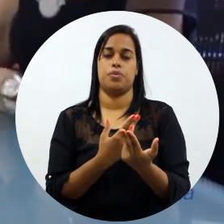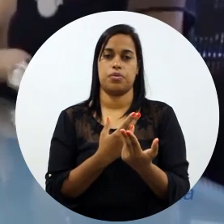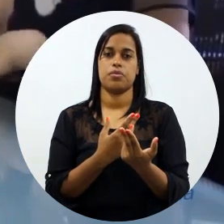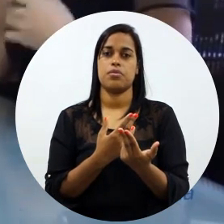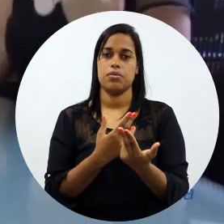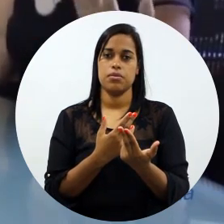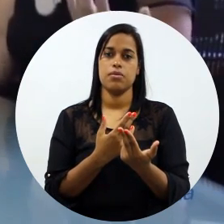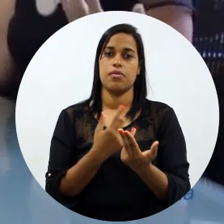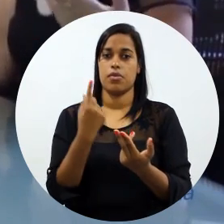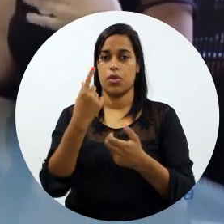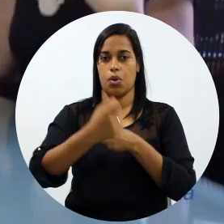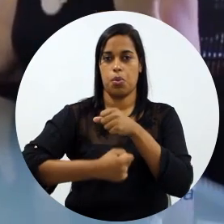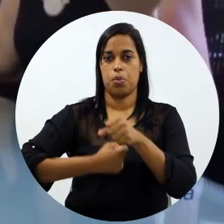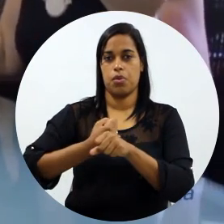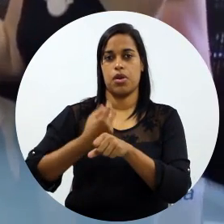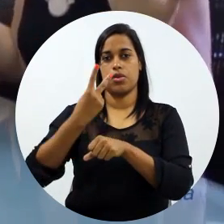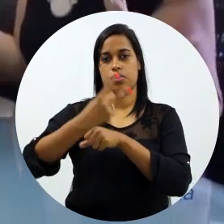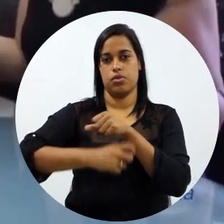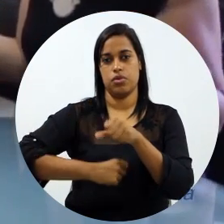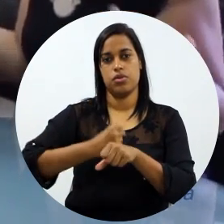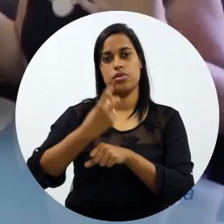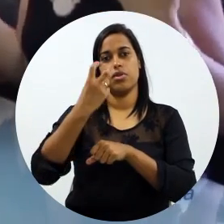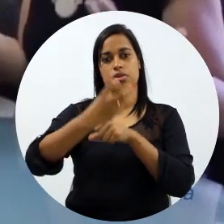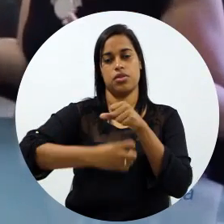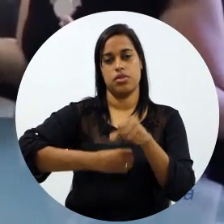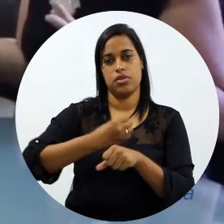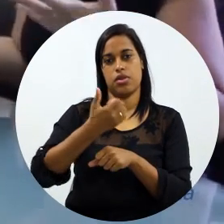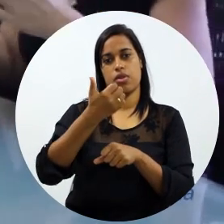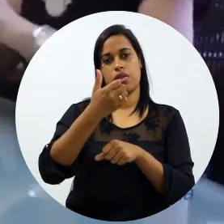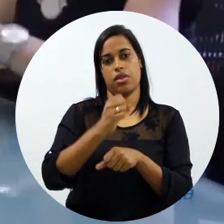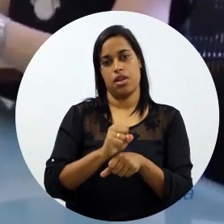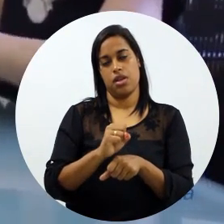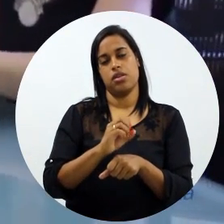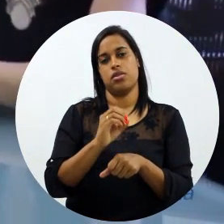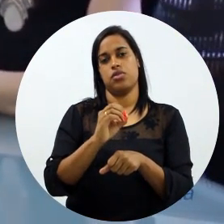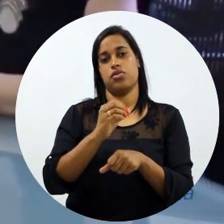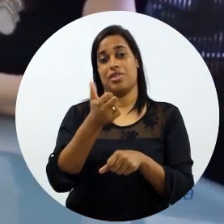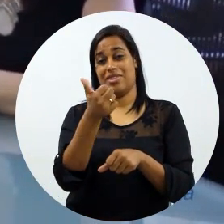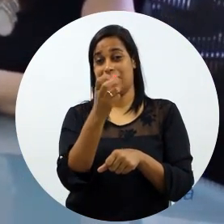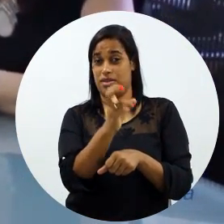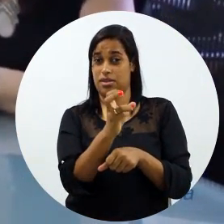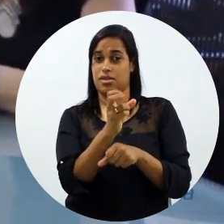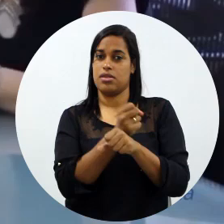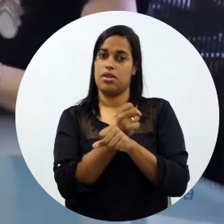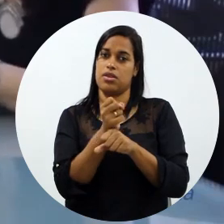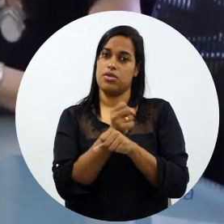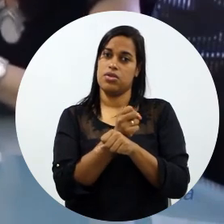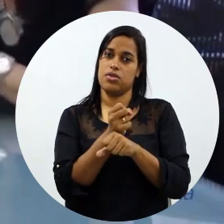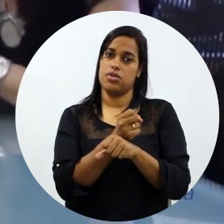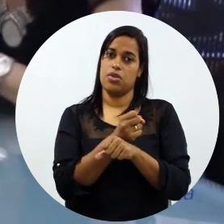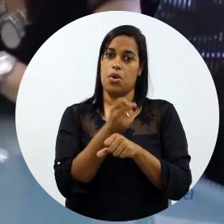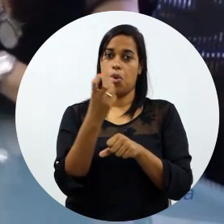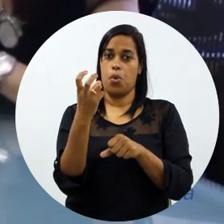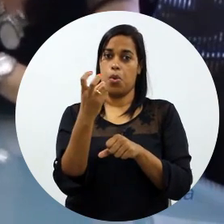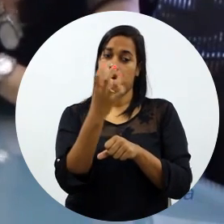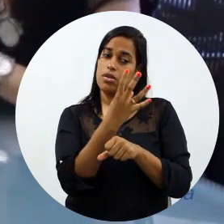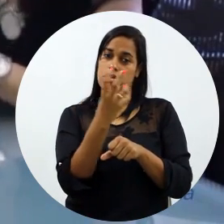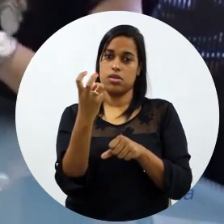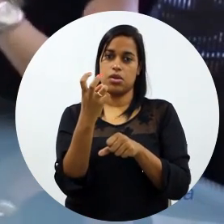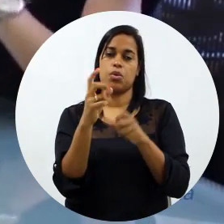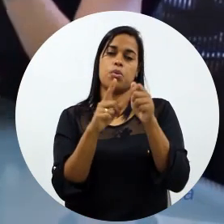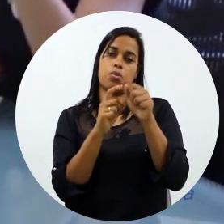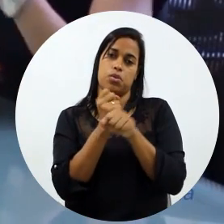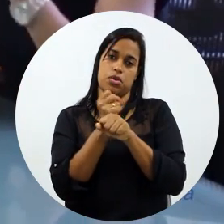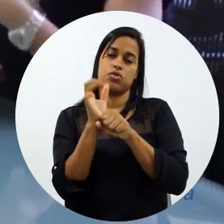que foi 1 ano, 2 anos, 5, 10, 15 anos. Fazia mais ou menos uns 4 ou 5 anos que ele tinha